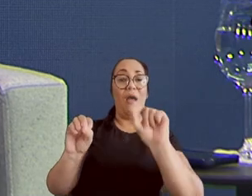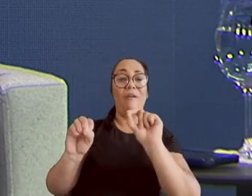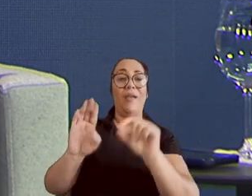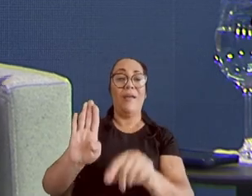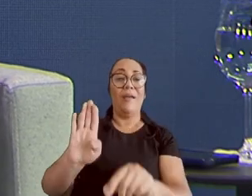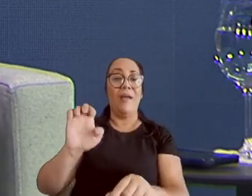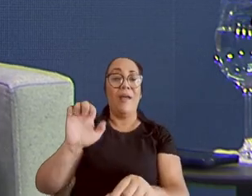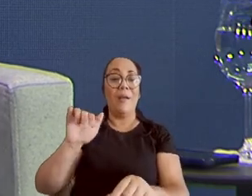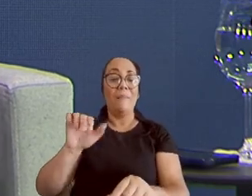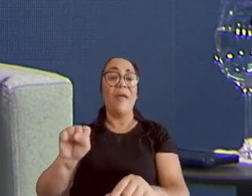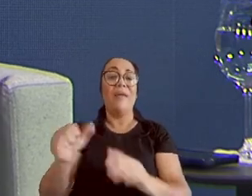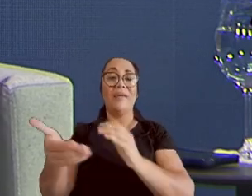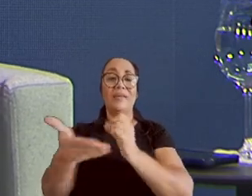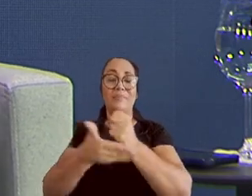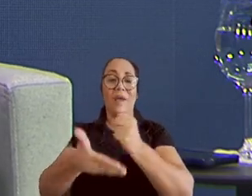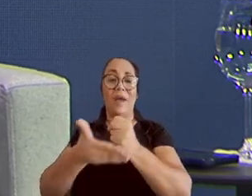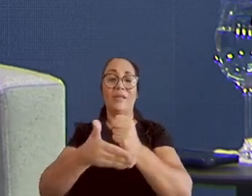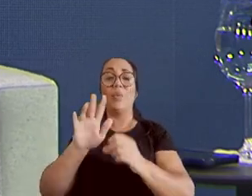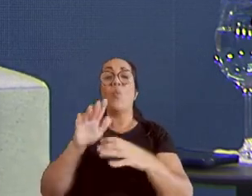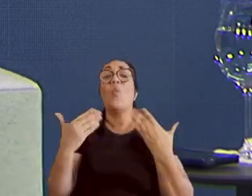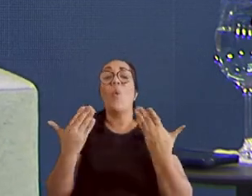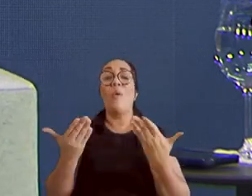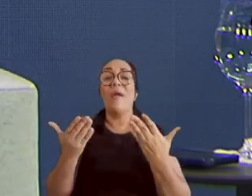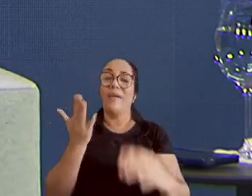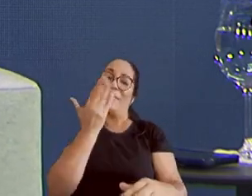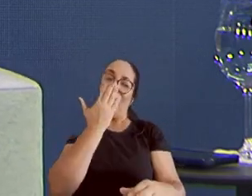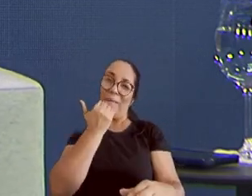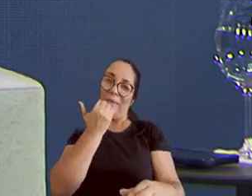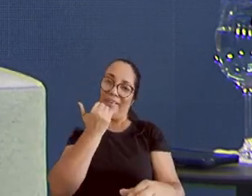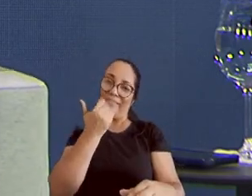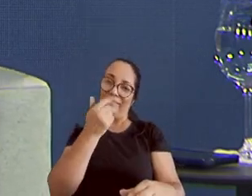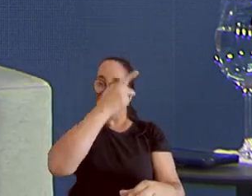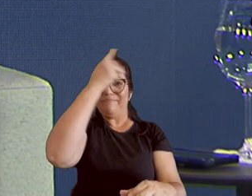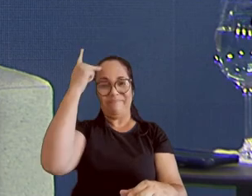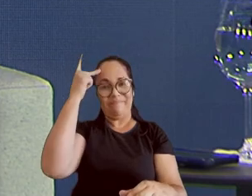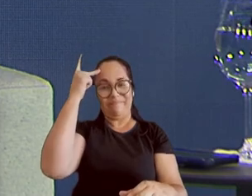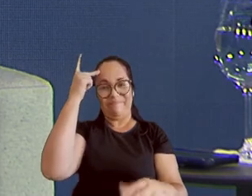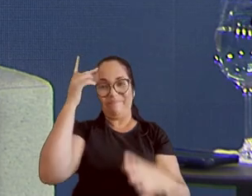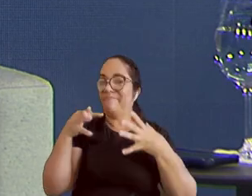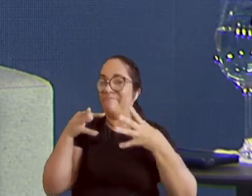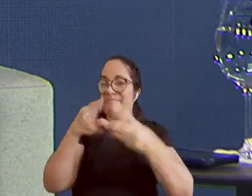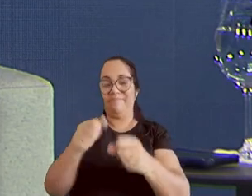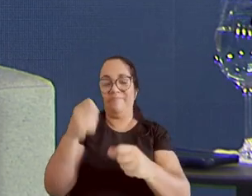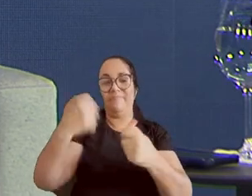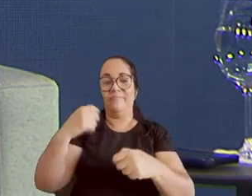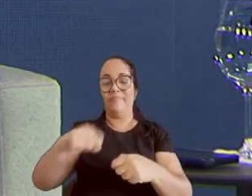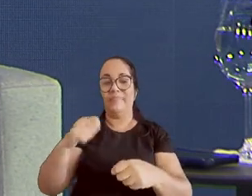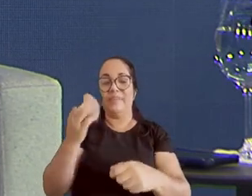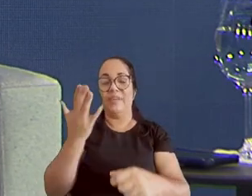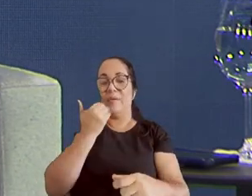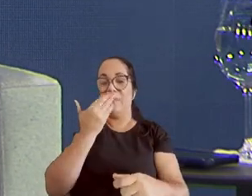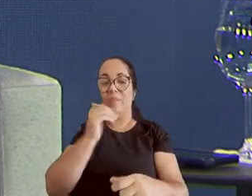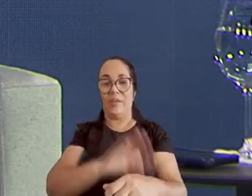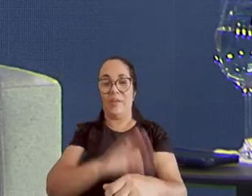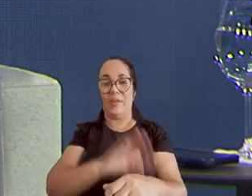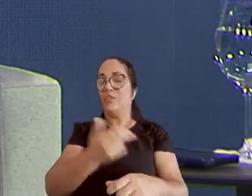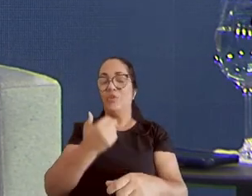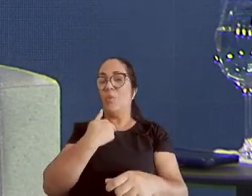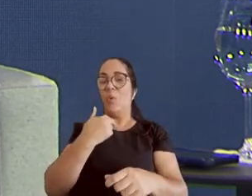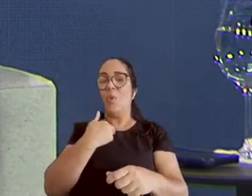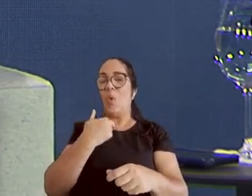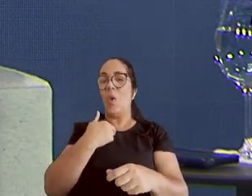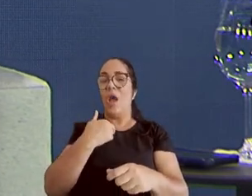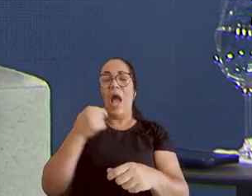bem mais necessário do ser humano comer e se alimentar a gente não consegue frear o crescimento populacional que a gente sabe que chegar